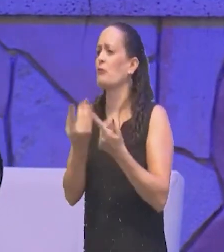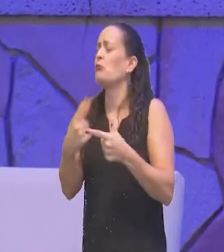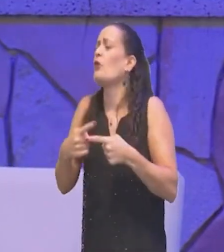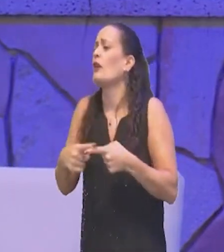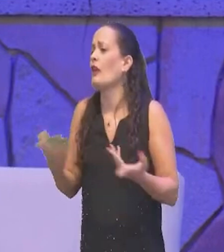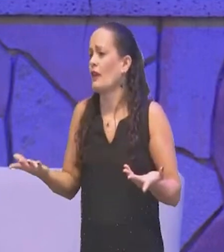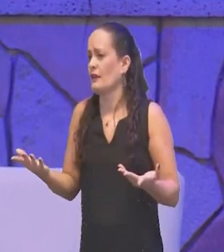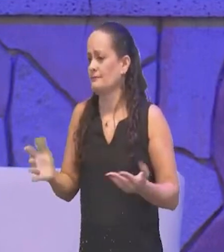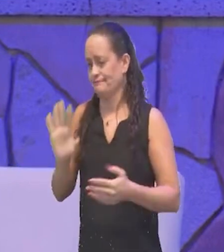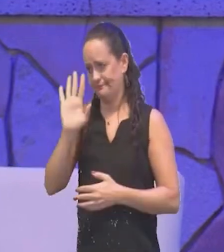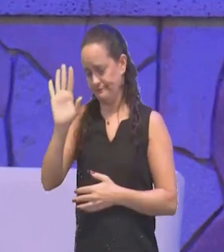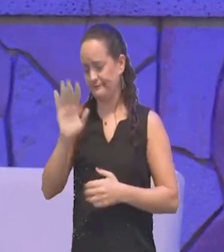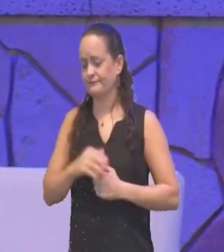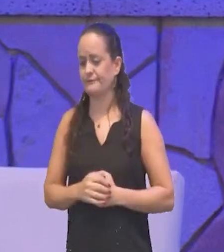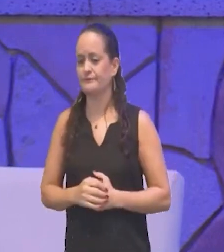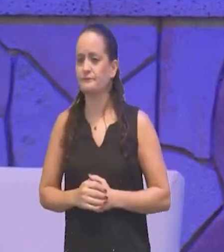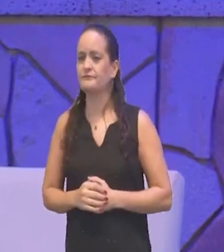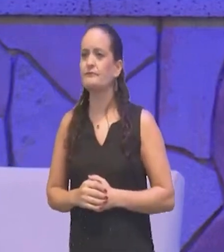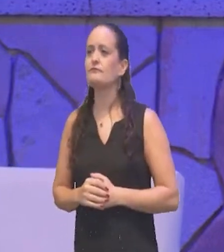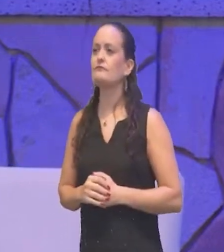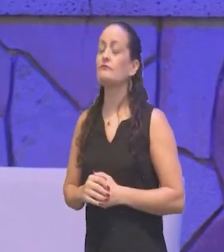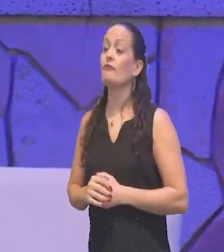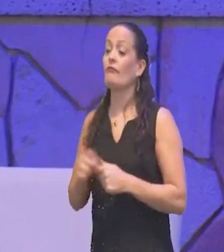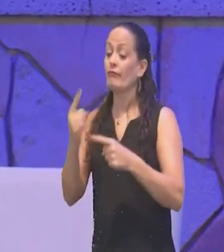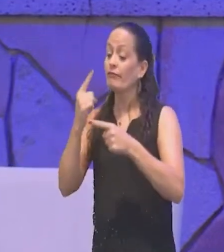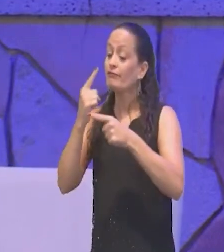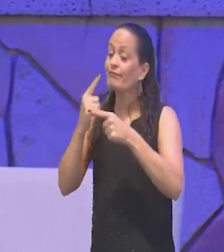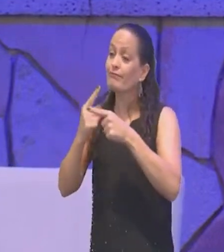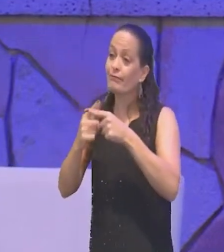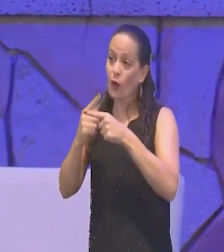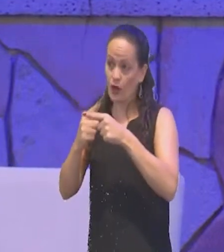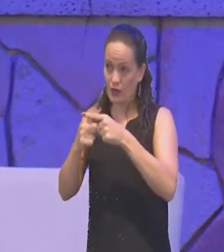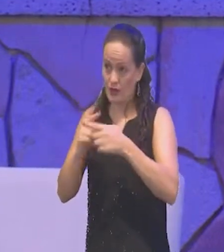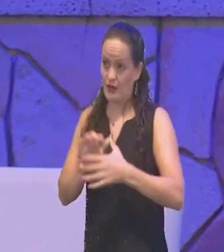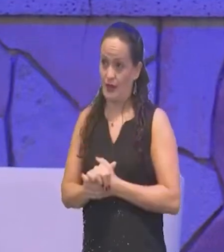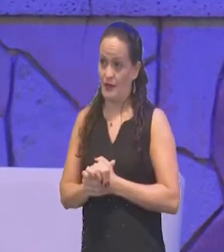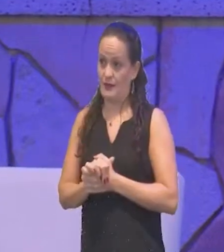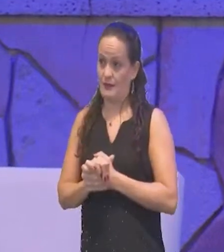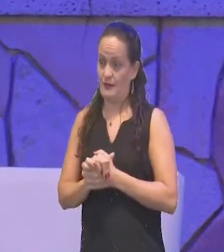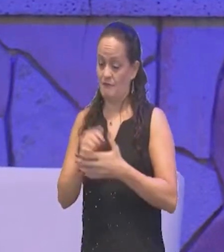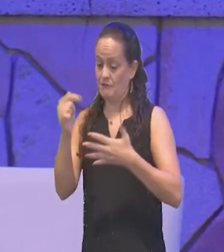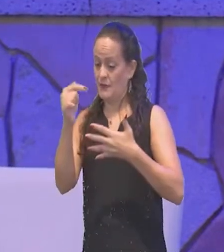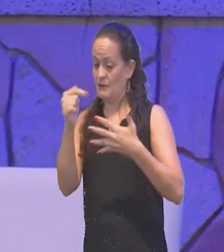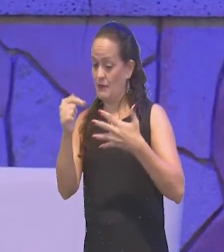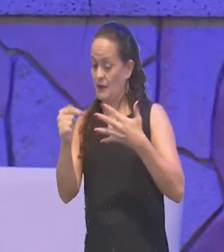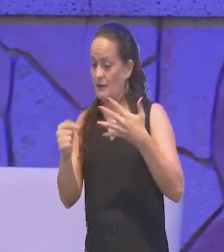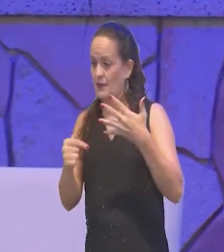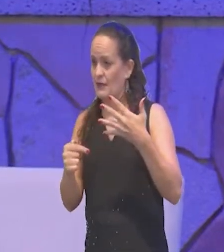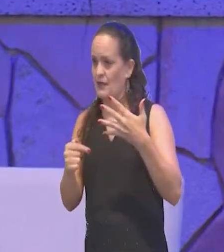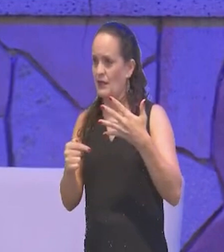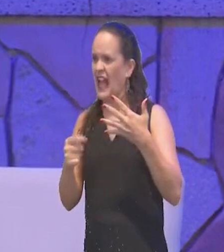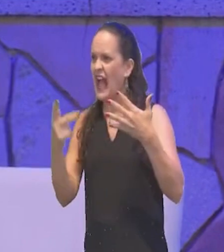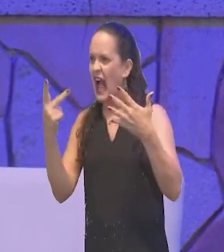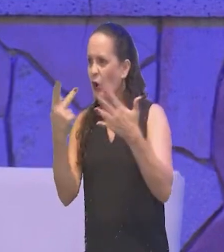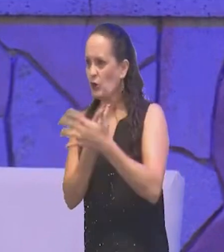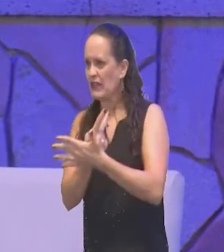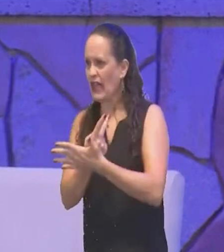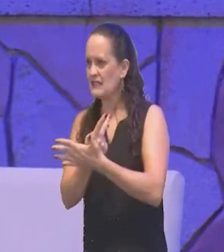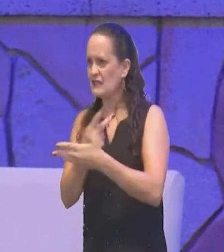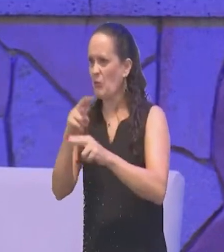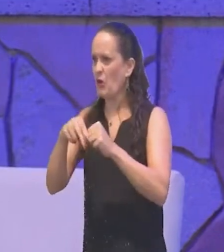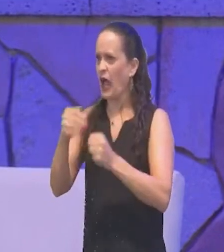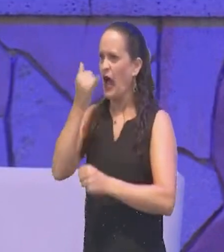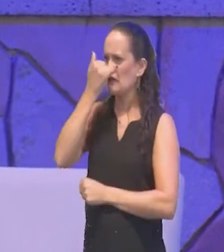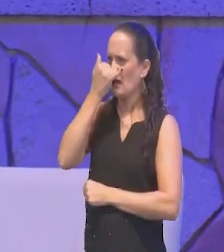mencionar algumas coisas aqui para os irmãos. Porque chegamos a este ponto, nada acontece por acaso, tudo isso é um